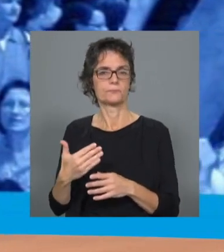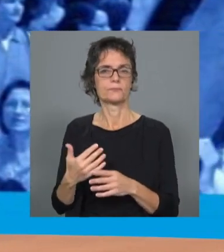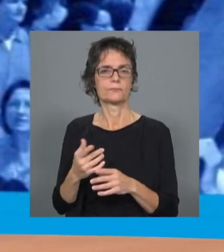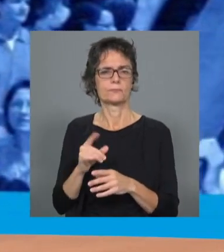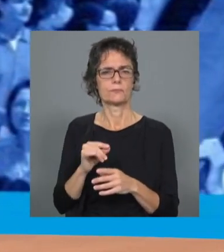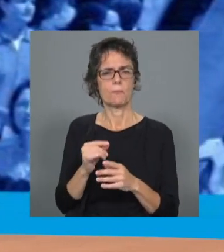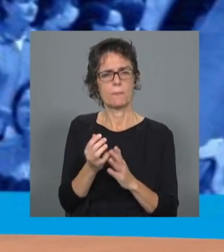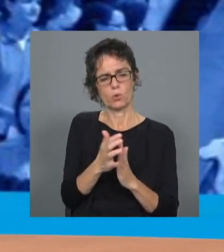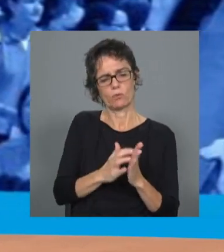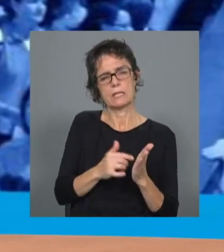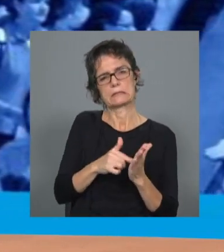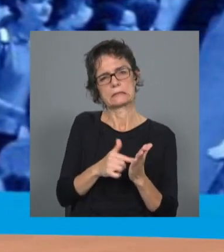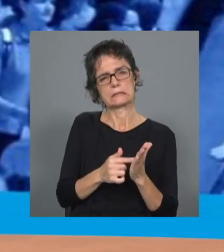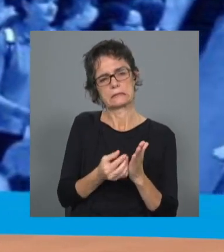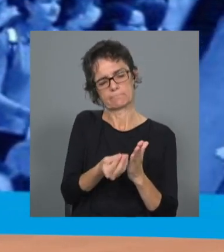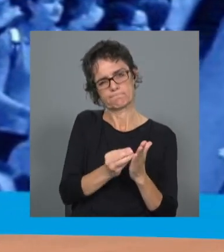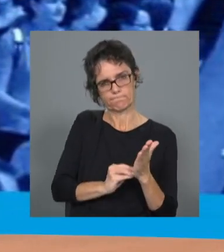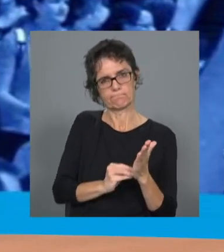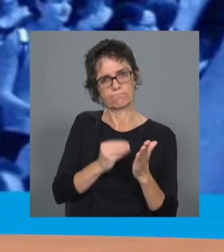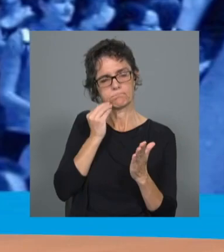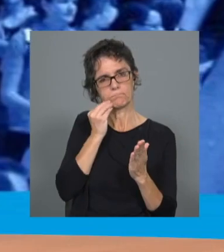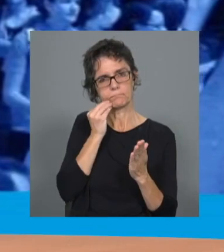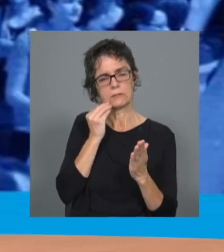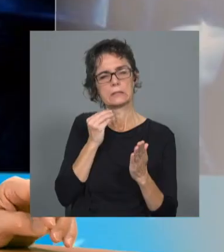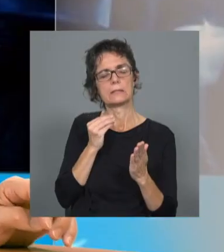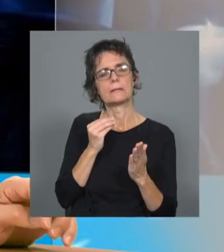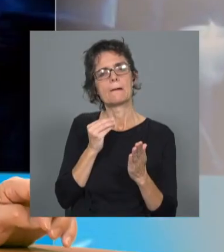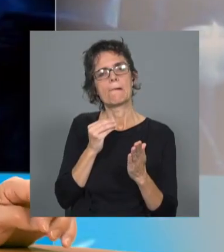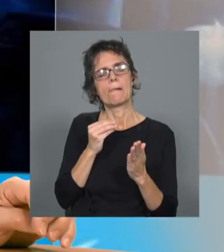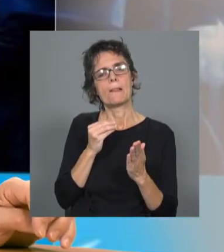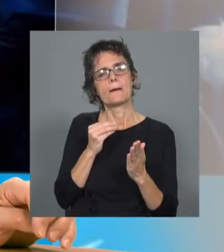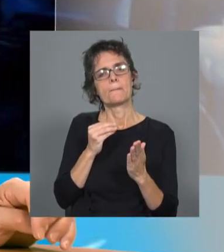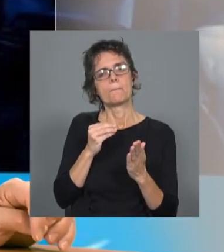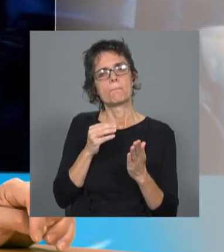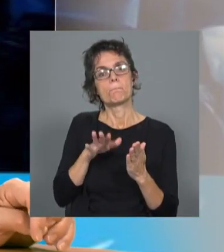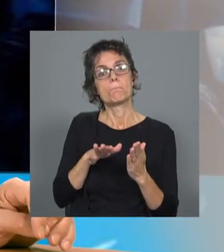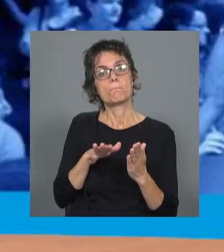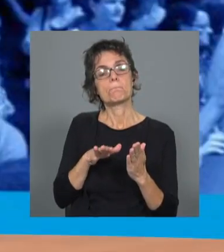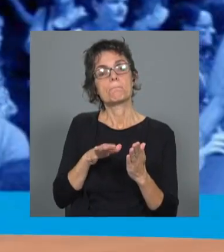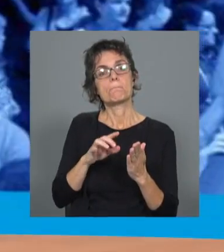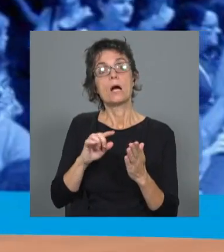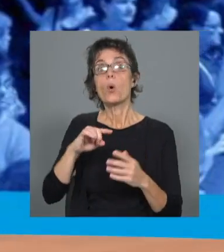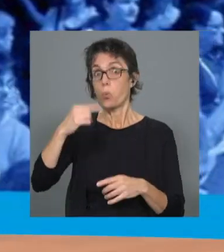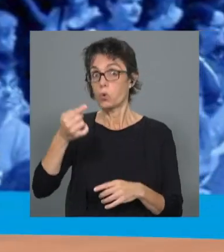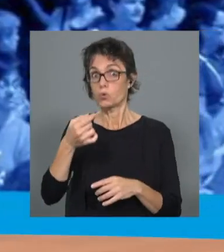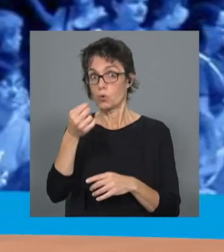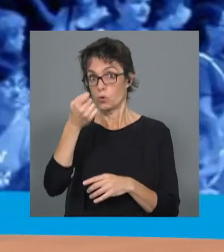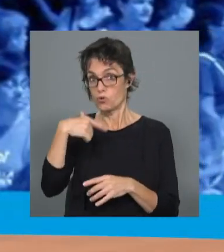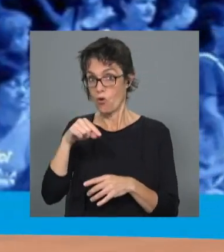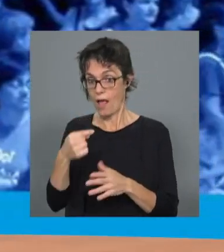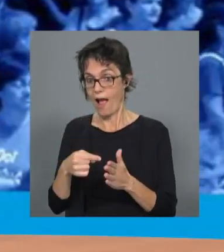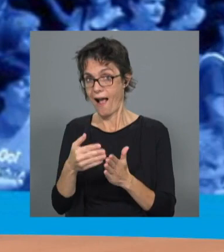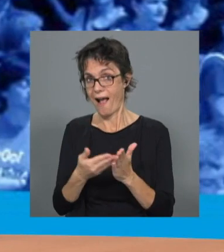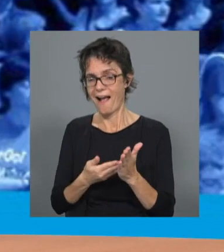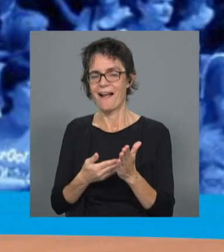bocadinho e aquele texto está um bocadinho feito na circunscrição desse tempo. Mas há outros, há um